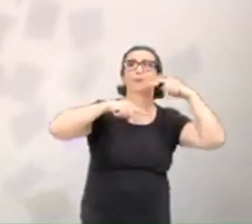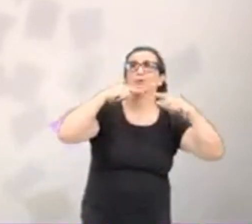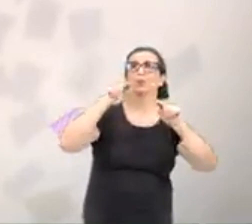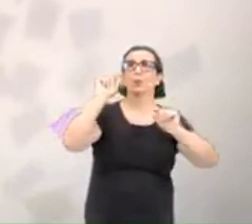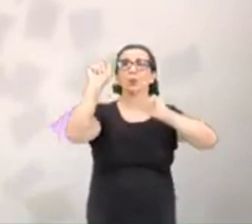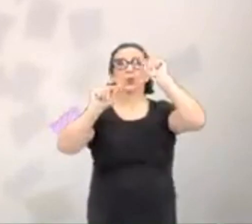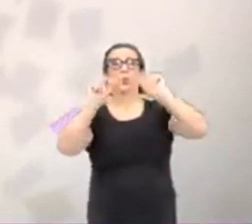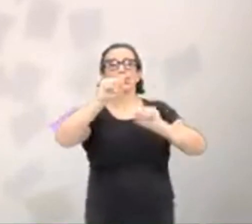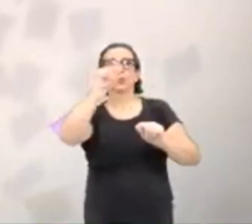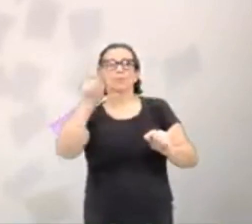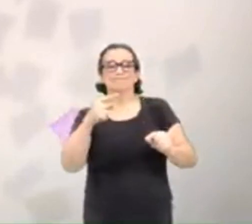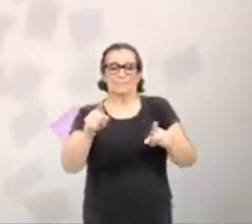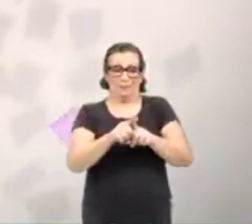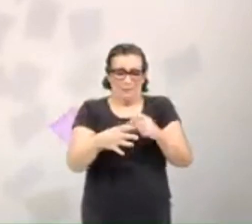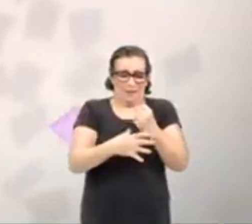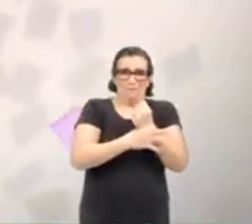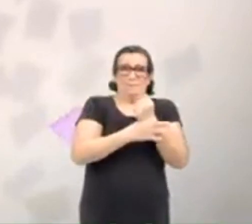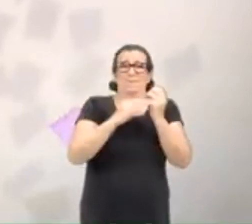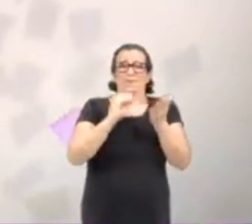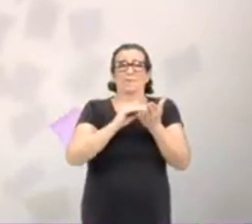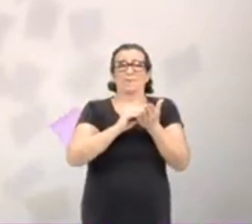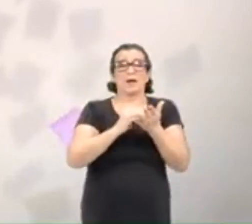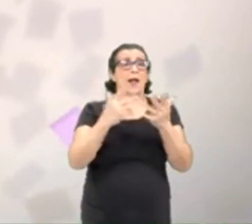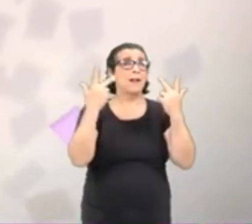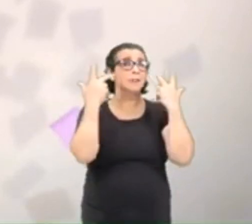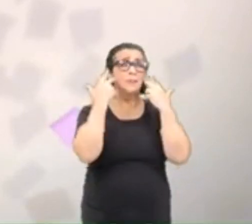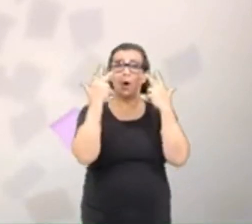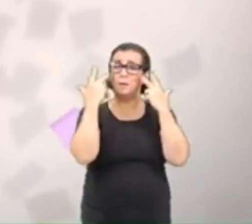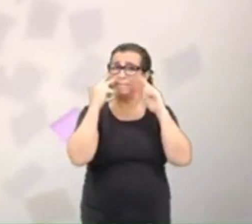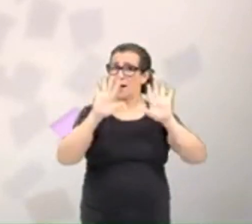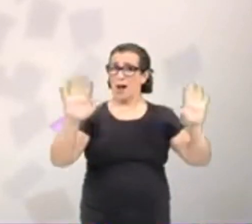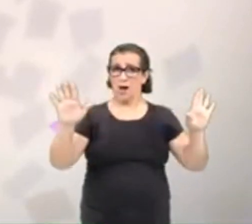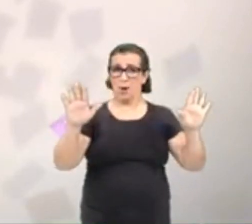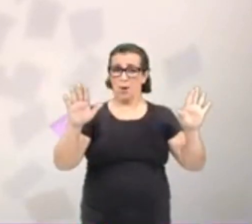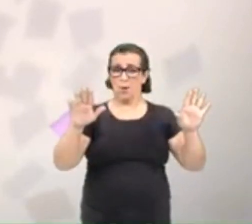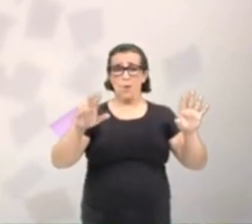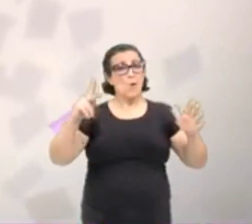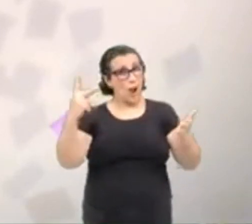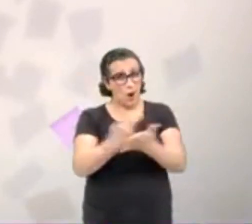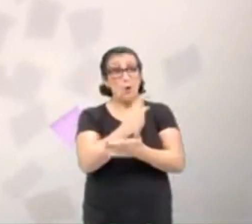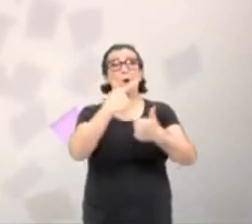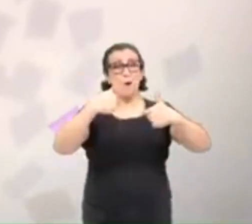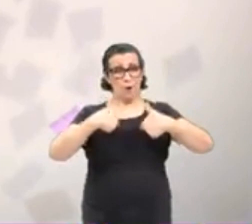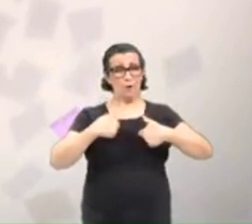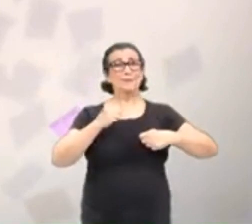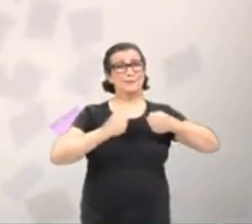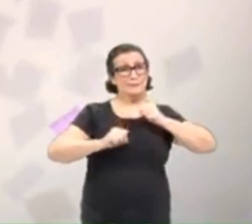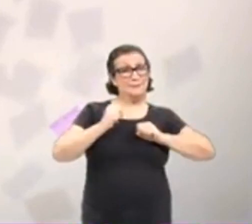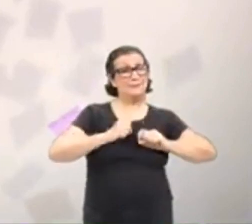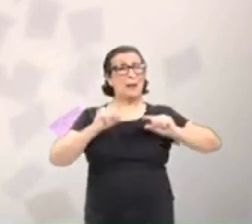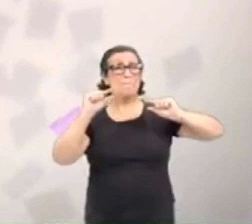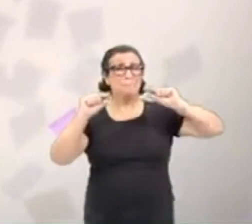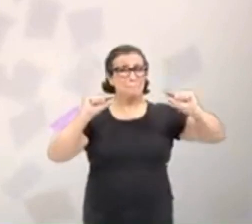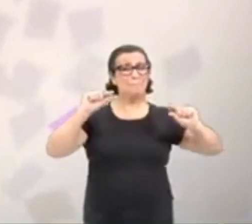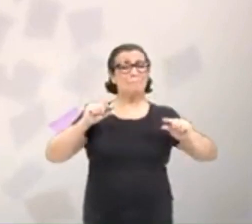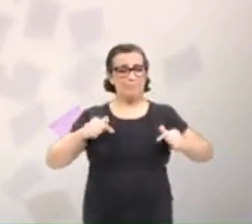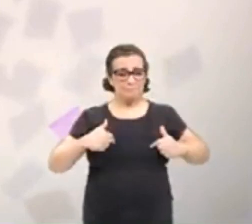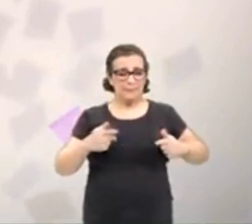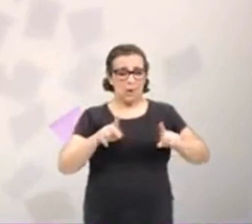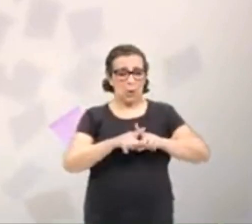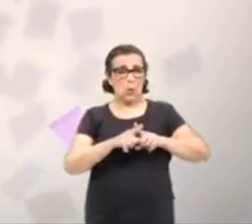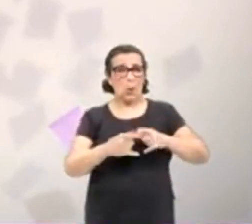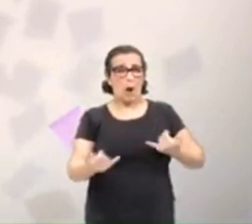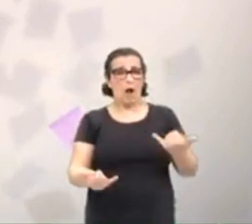em tempos de insegurança é muito saudável é comum que todos nós apresentamos certa dose de ansiedade